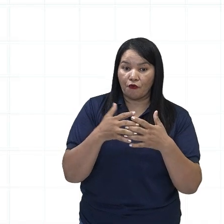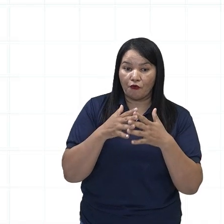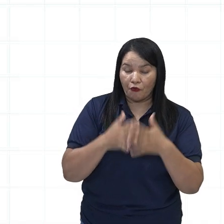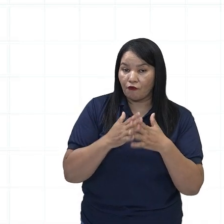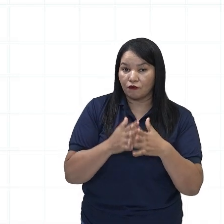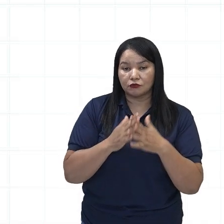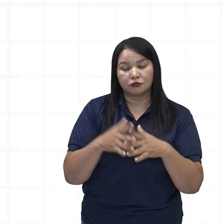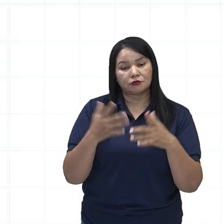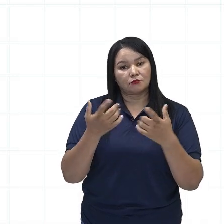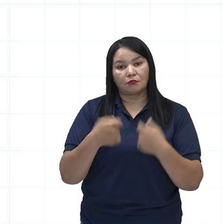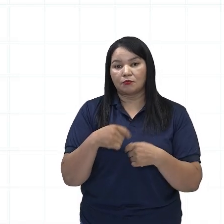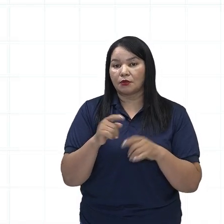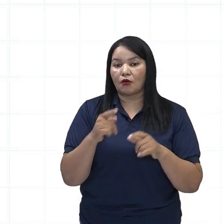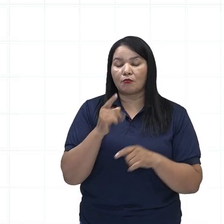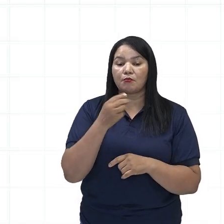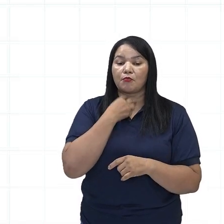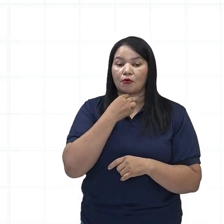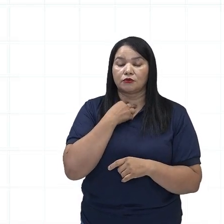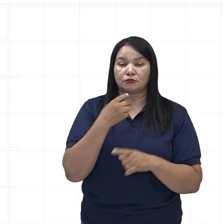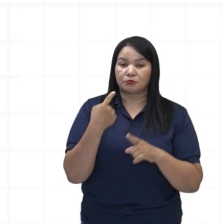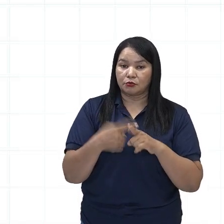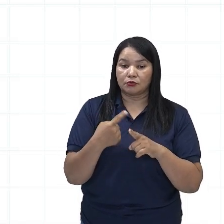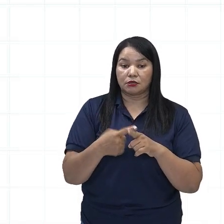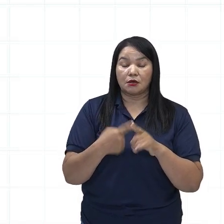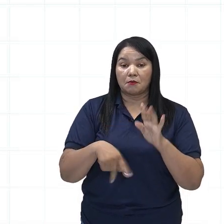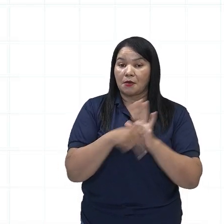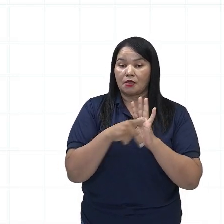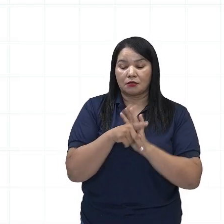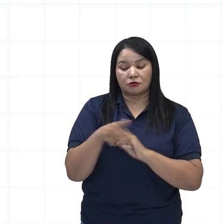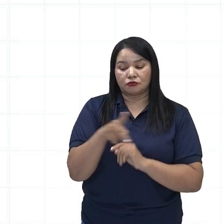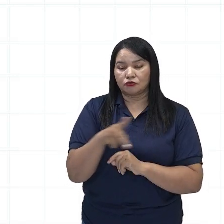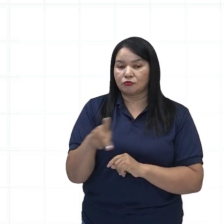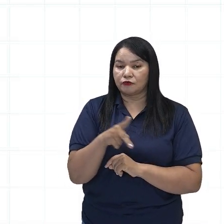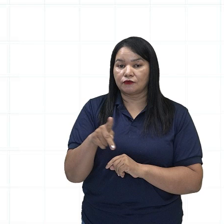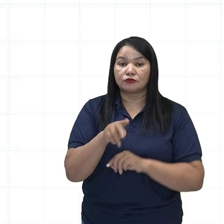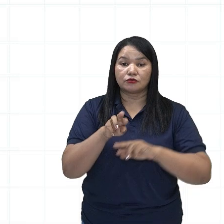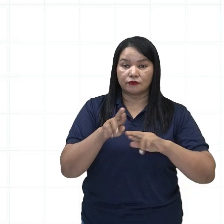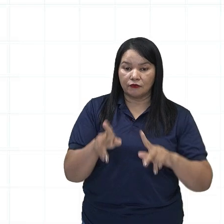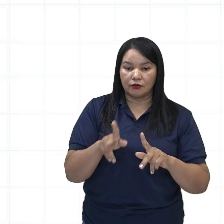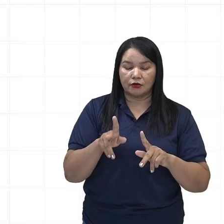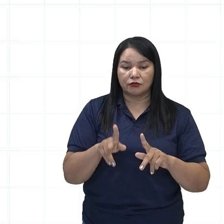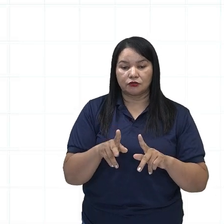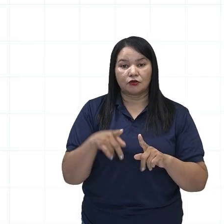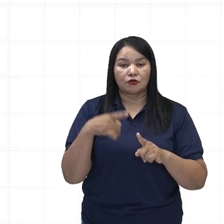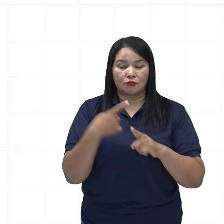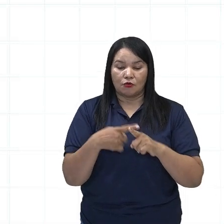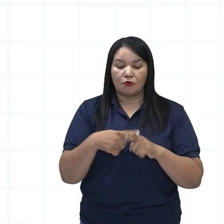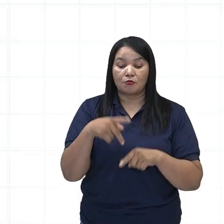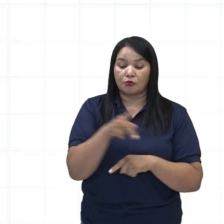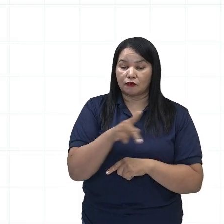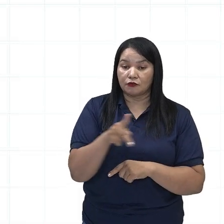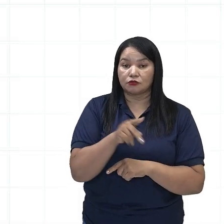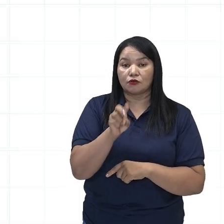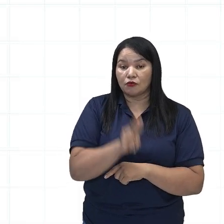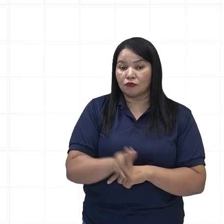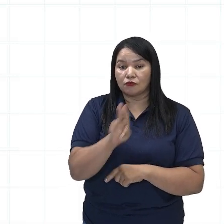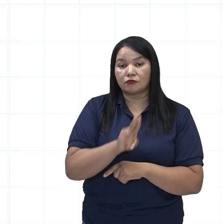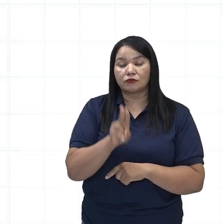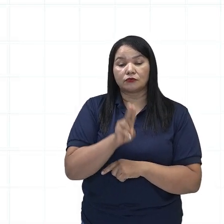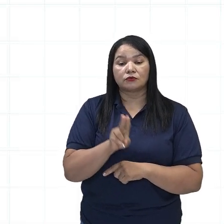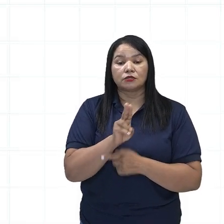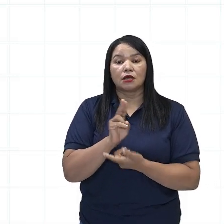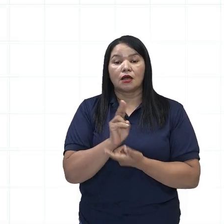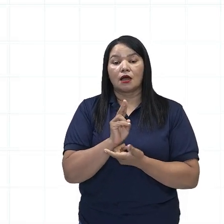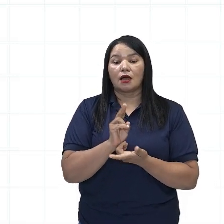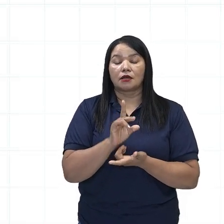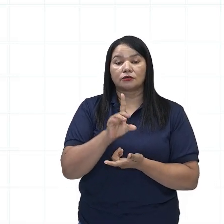institucional do professor. O e-mail institucional do professor é aquele em que o professor vai usar para acessar o diário